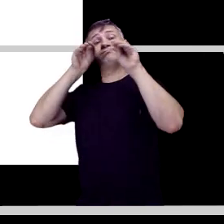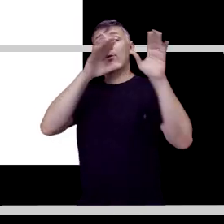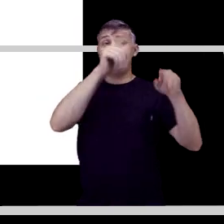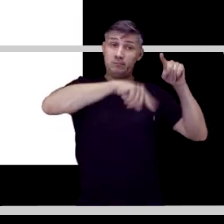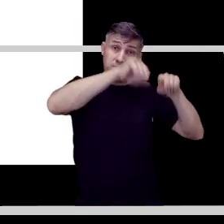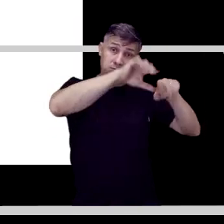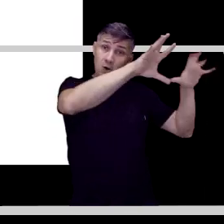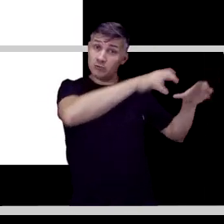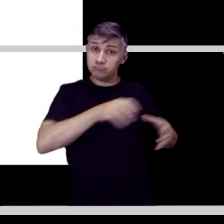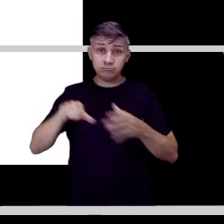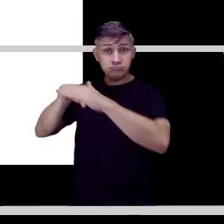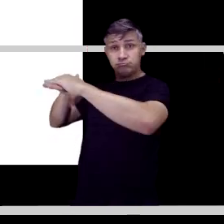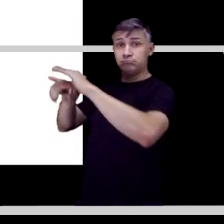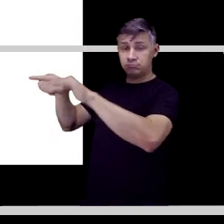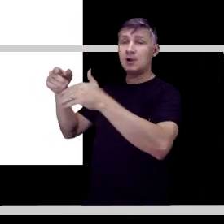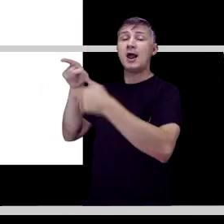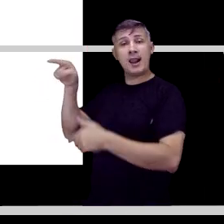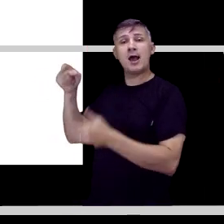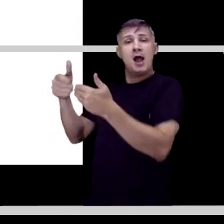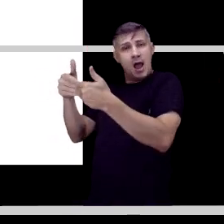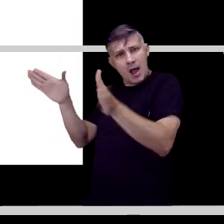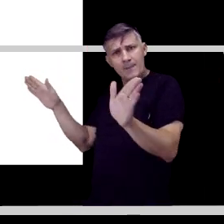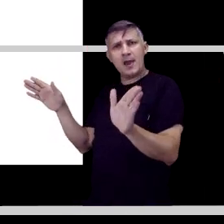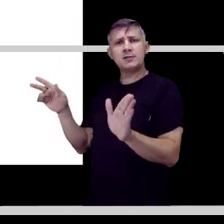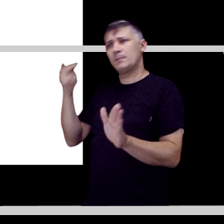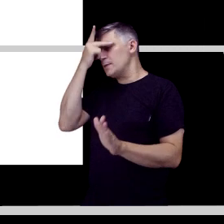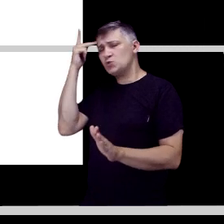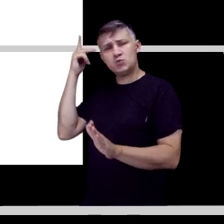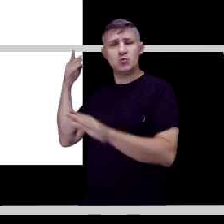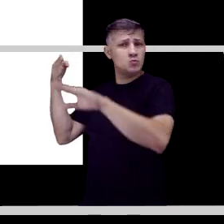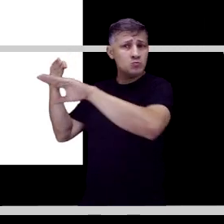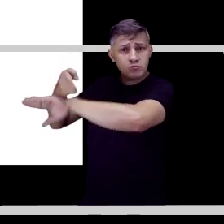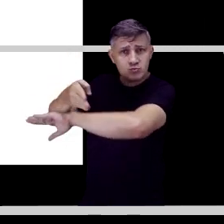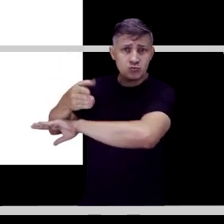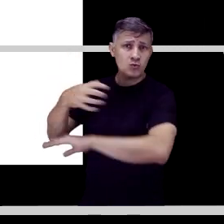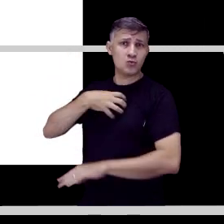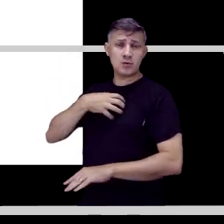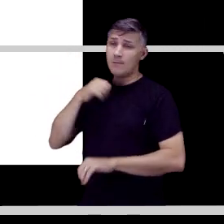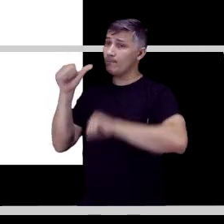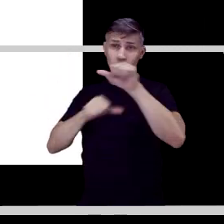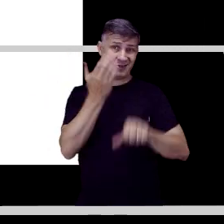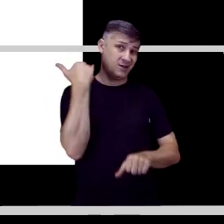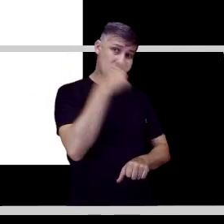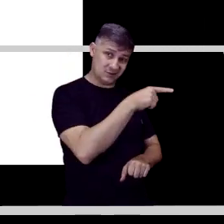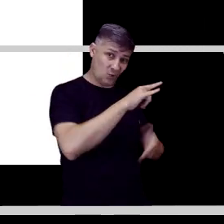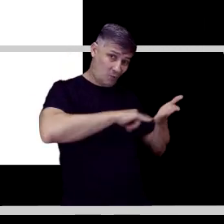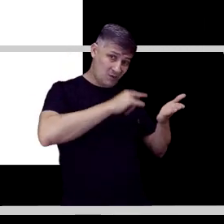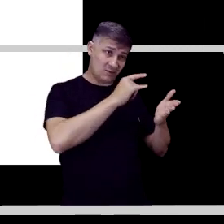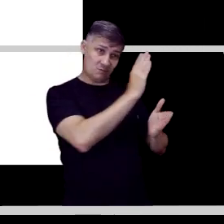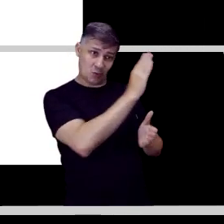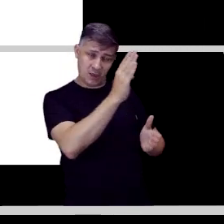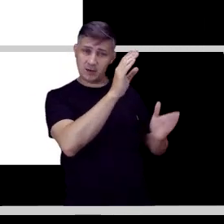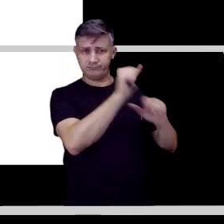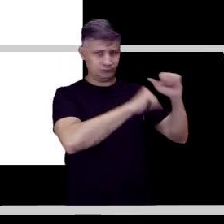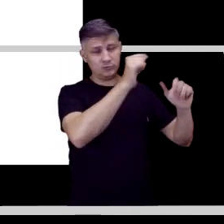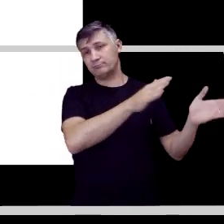maneira completamente distinta, aberta, generosa, aberta para a praça e aberta para o público de um outro modo, que muda completamente a forma de se operar,